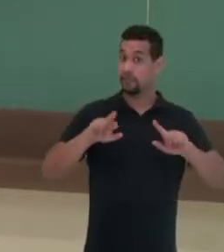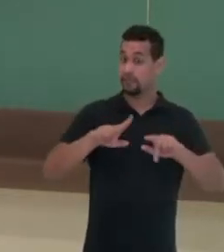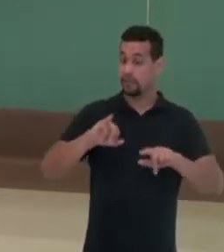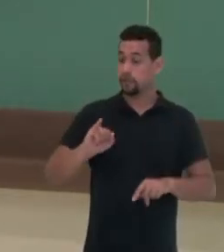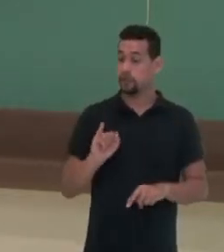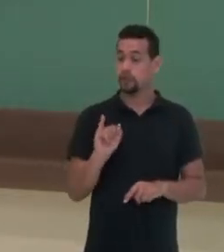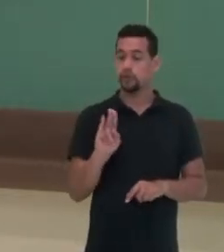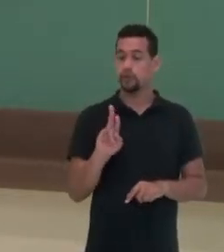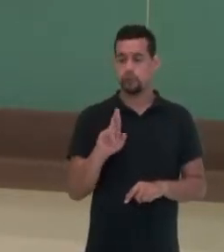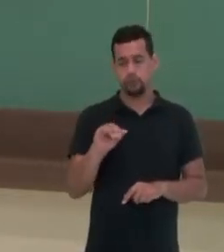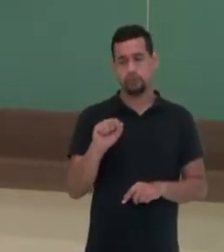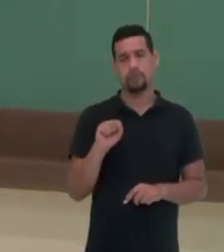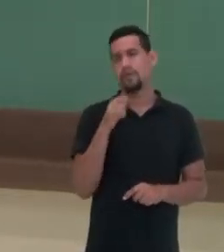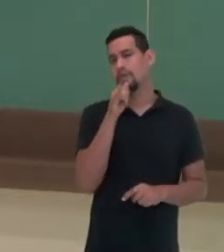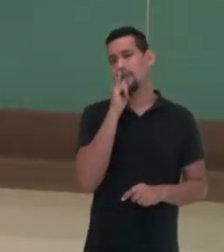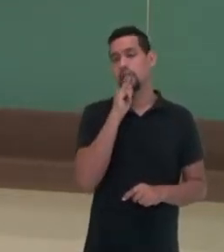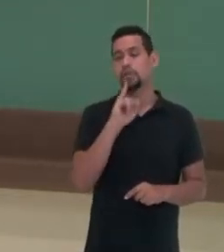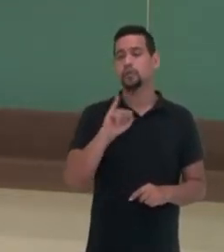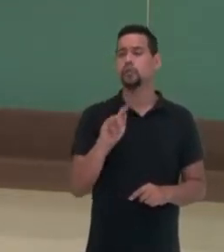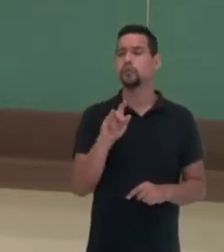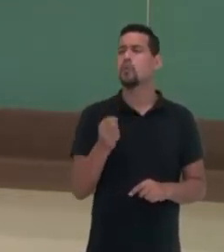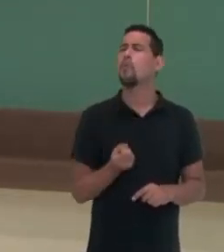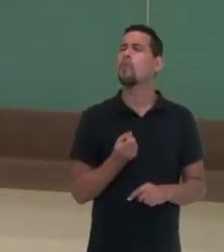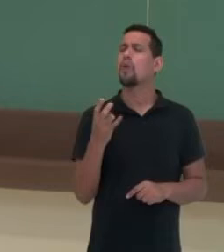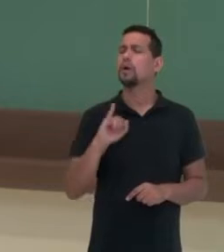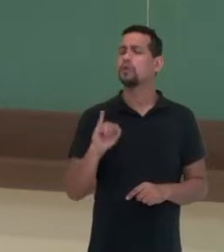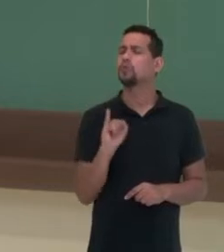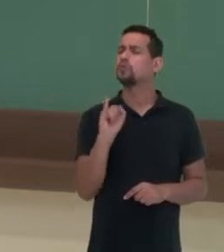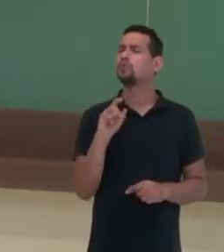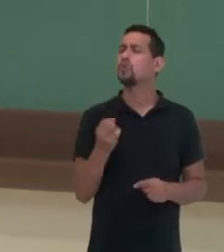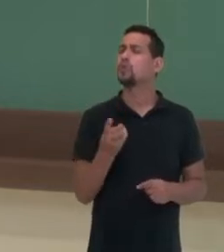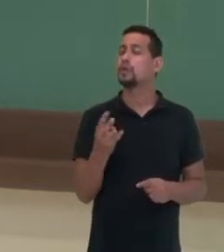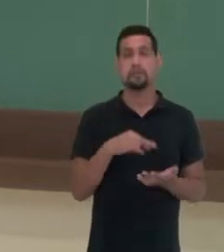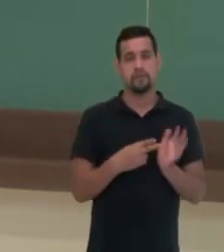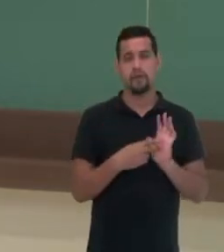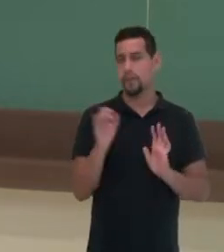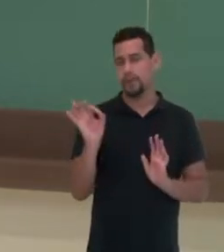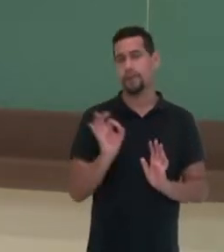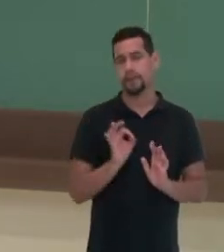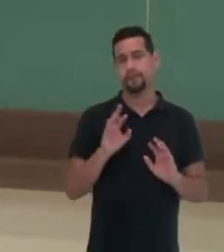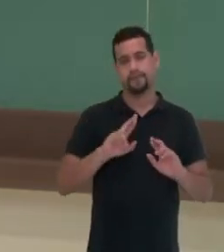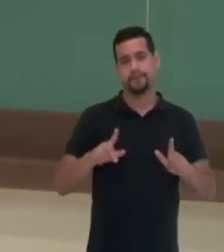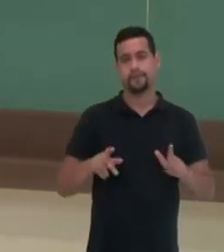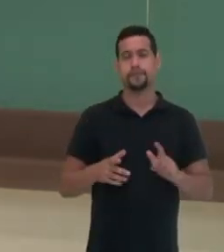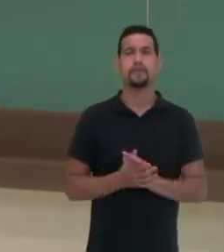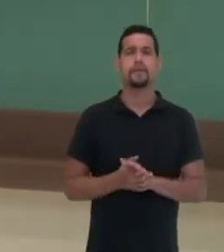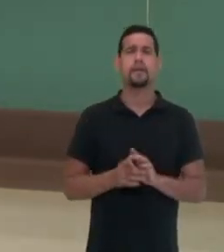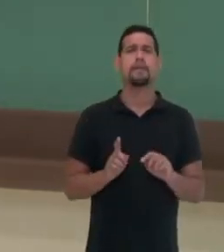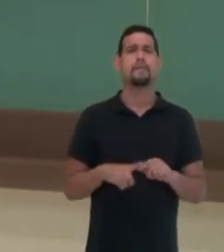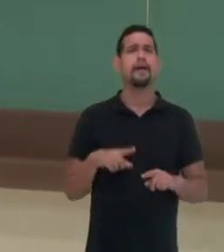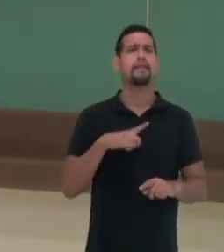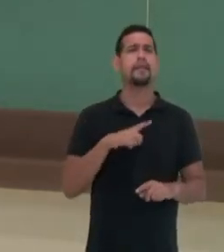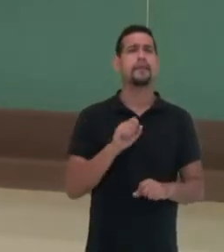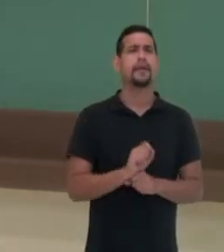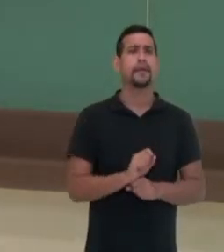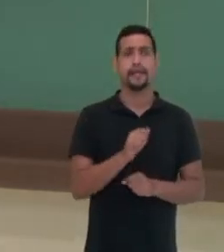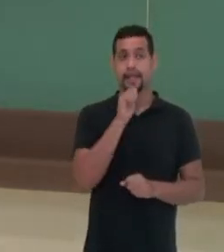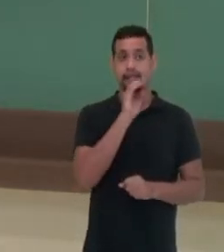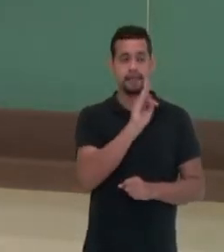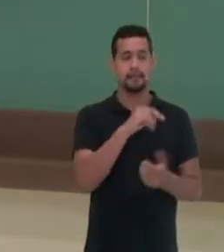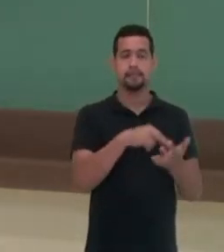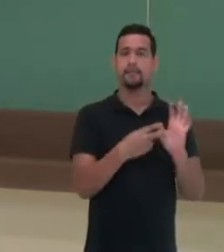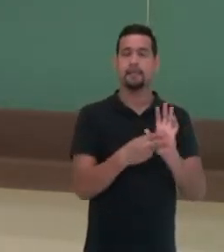Juro é exatamente o valor. Quanto que é o juro? Valor. Aqui é uma porcentagem, ok? E T é o